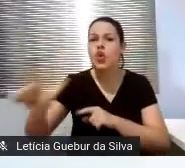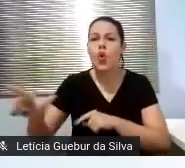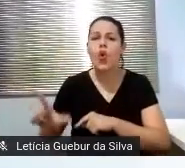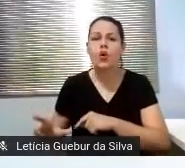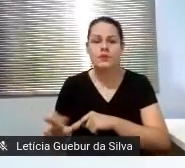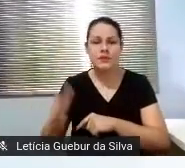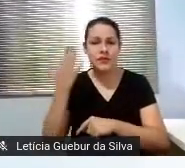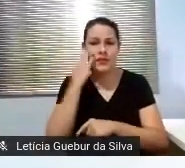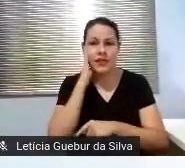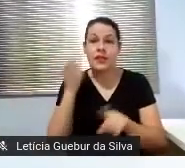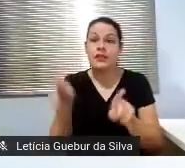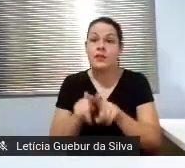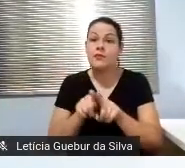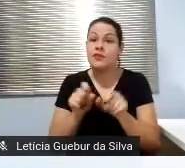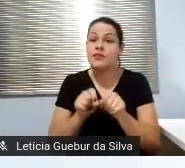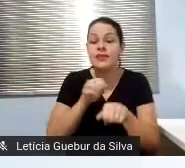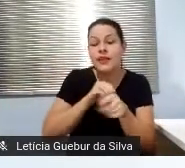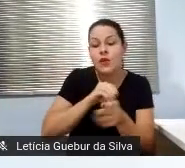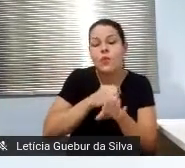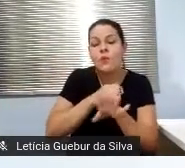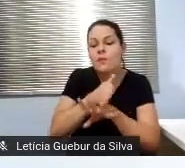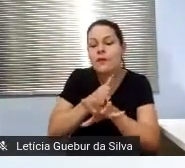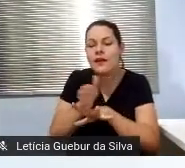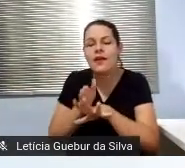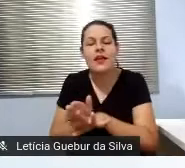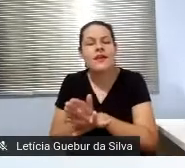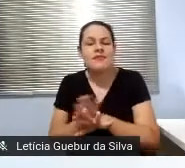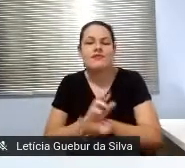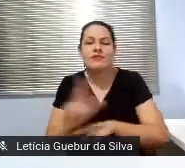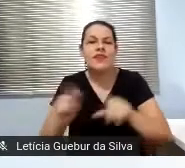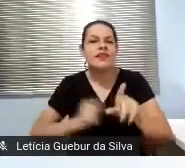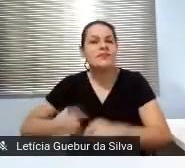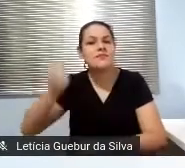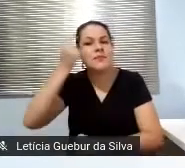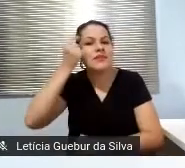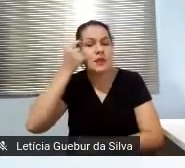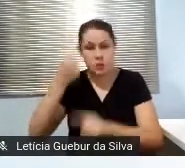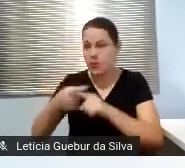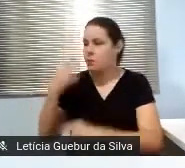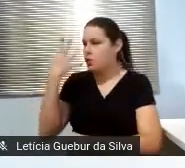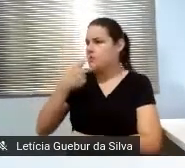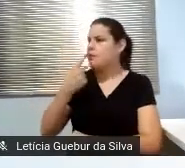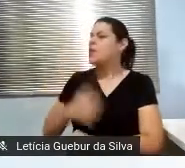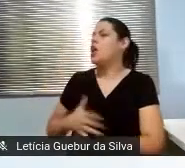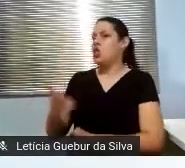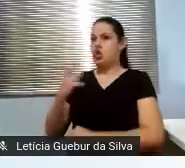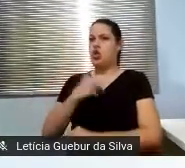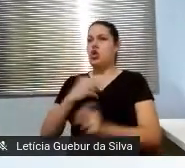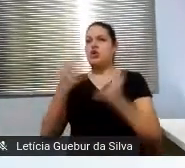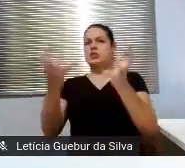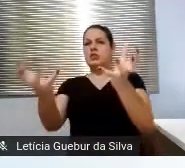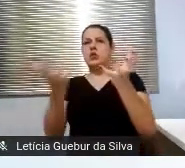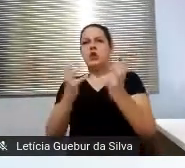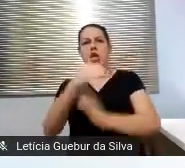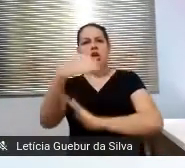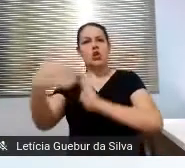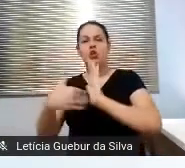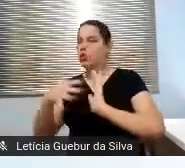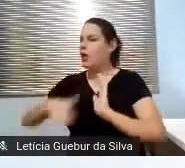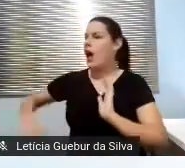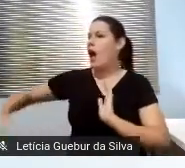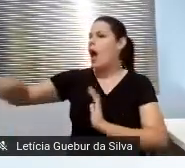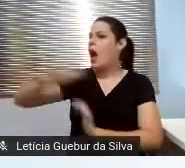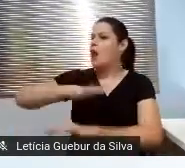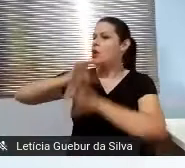com estruturas, com ramificações diferentes dentro de uma mesma bancada. Porque é bonito todo mundo falar, eu sou da bancada de educação, eu